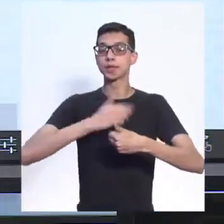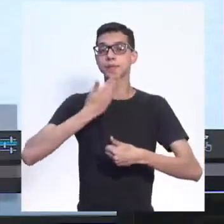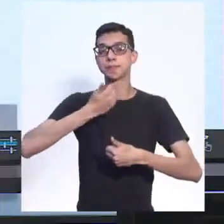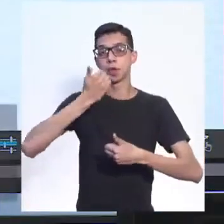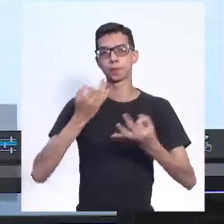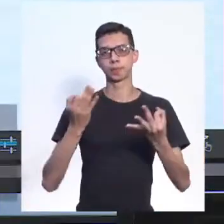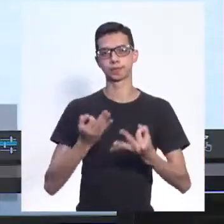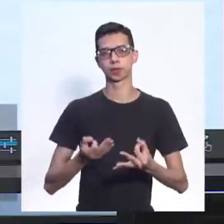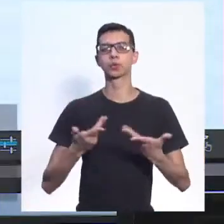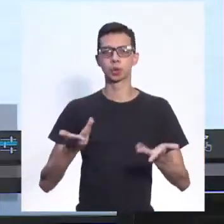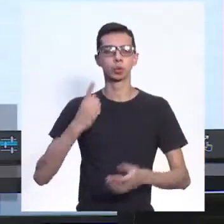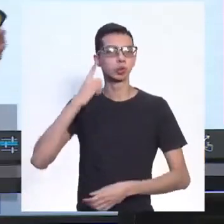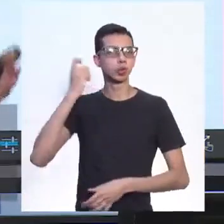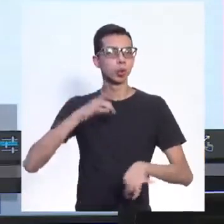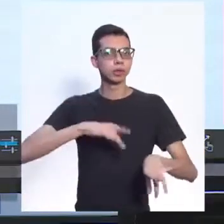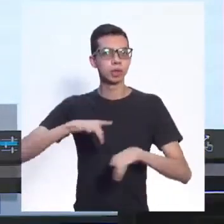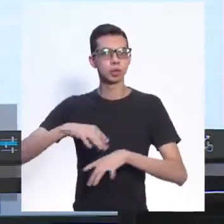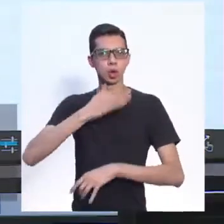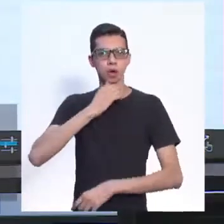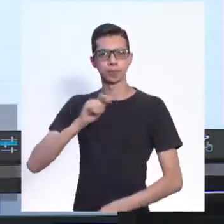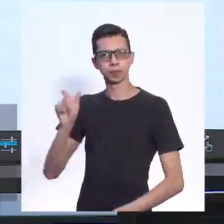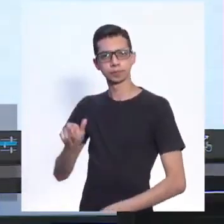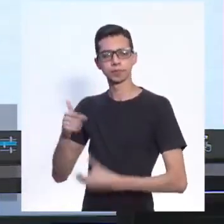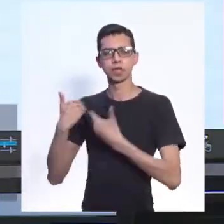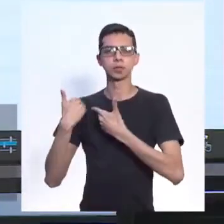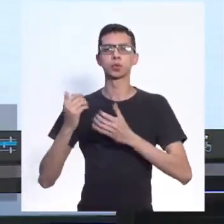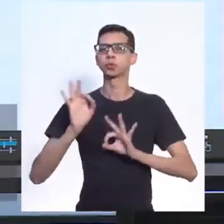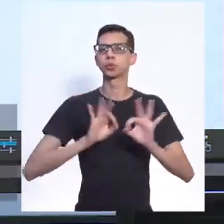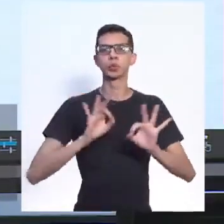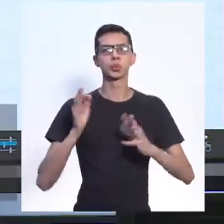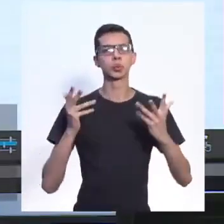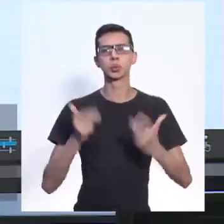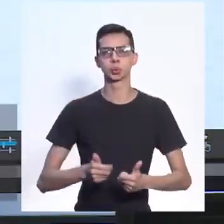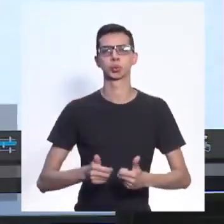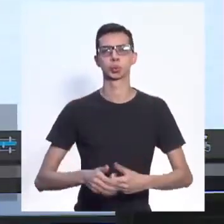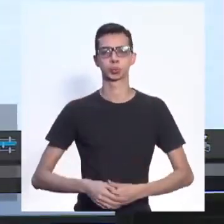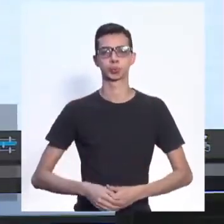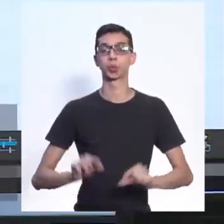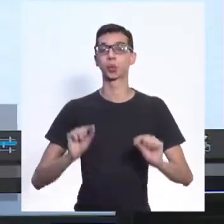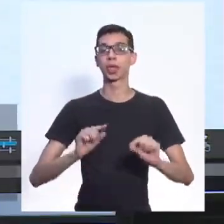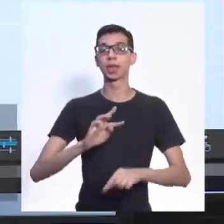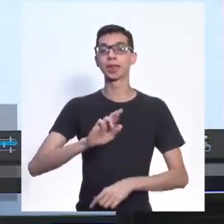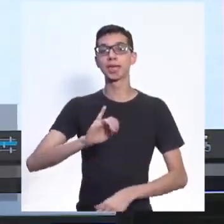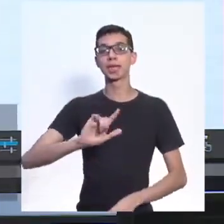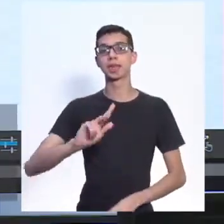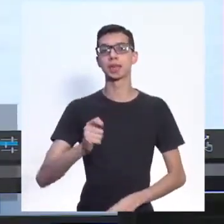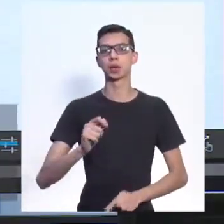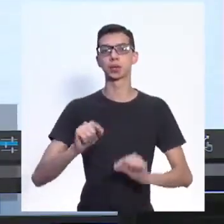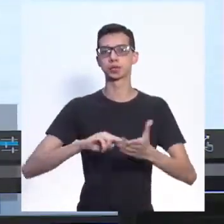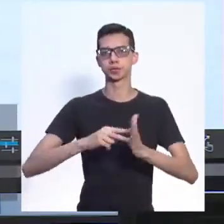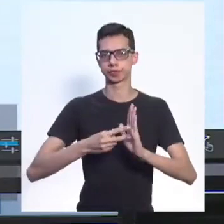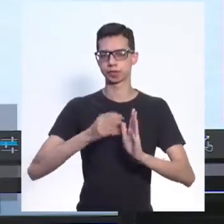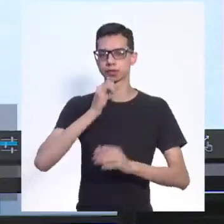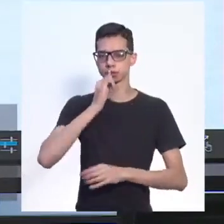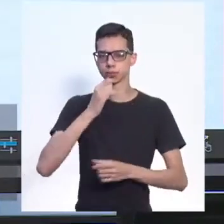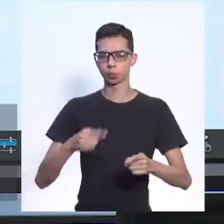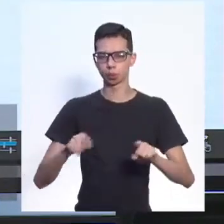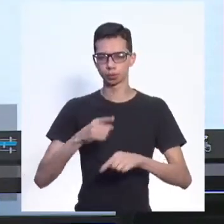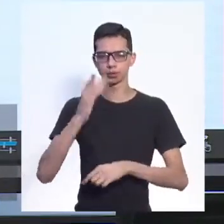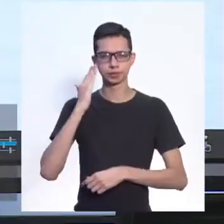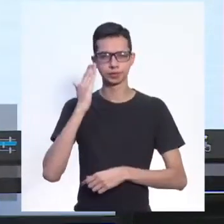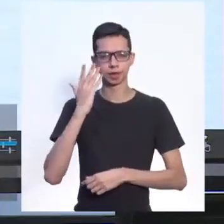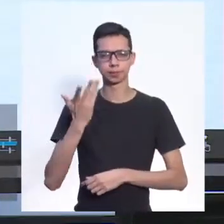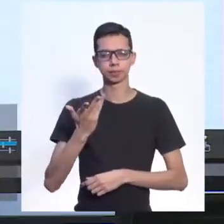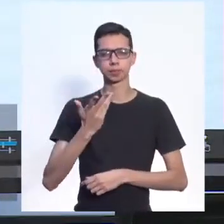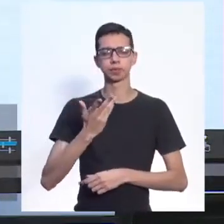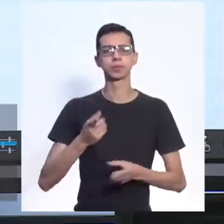som ele é responsável por organizar toda a parte da trilha. Então, o que são trilhas? Cada músico, gente, quando a gente vai gravar uma música,